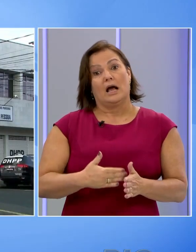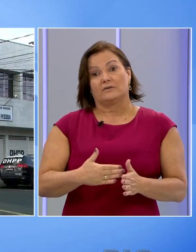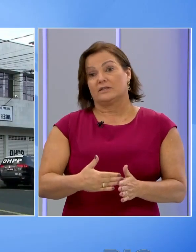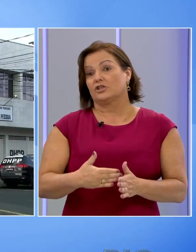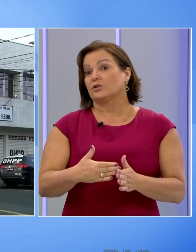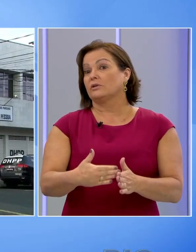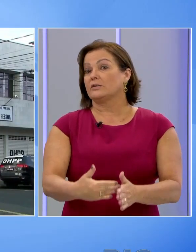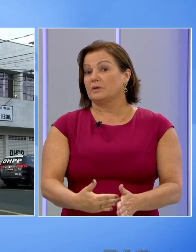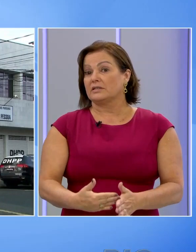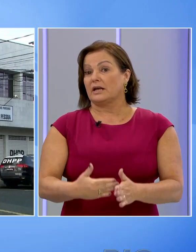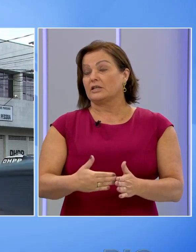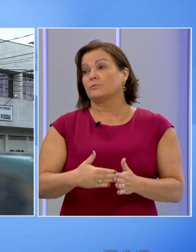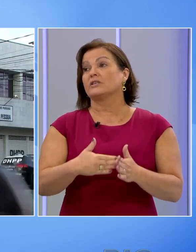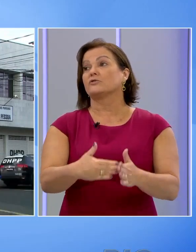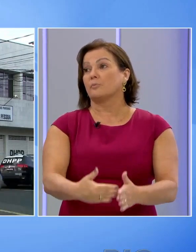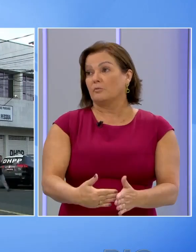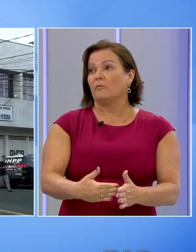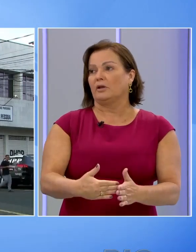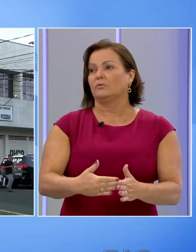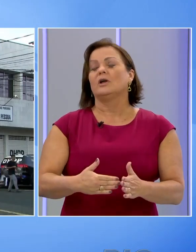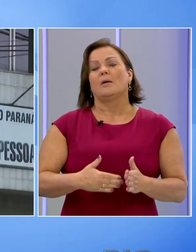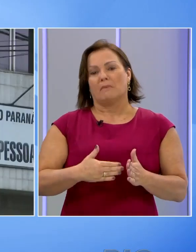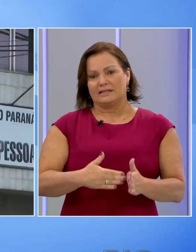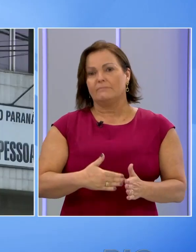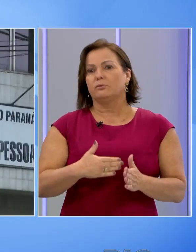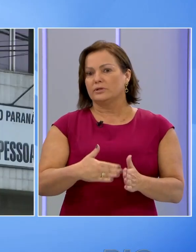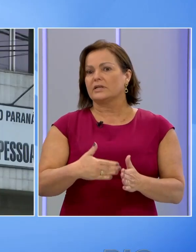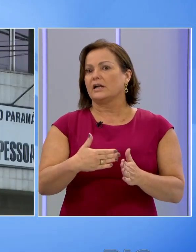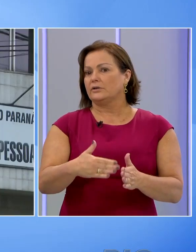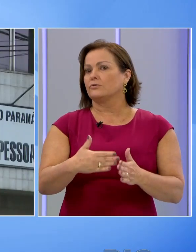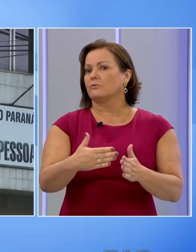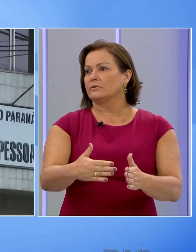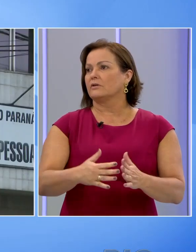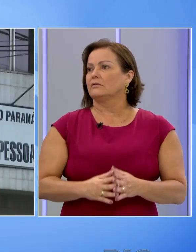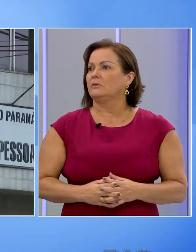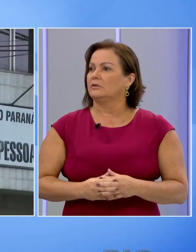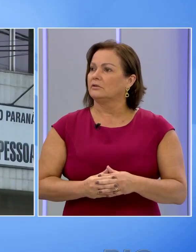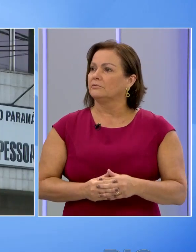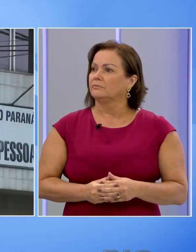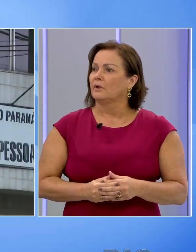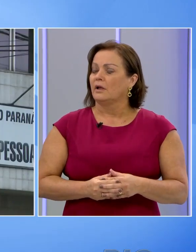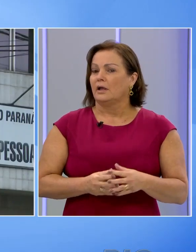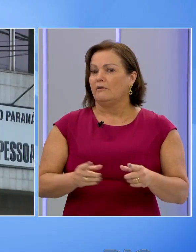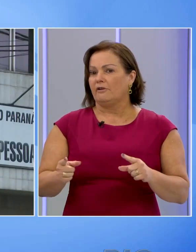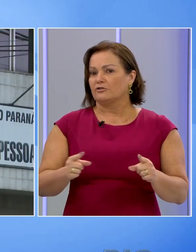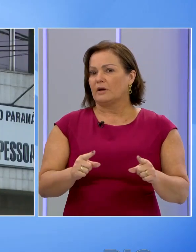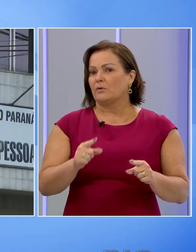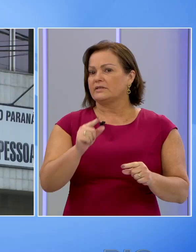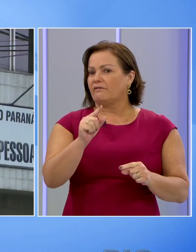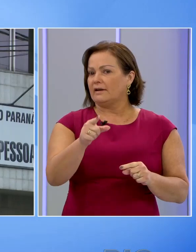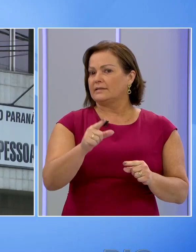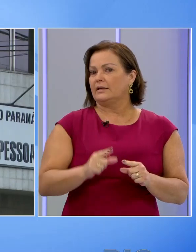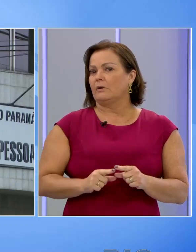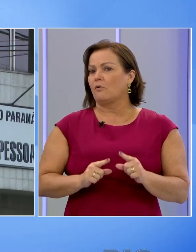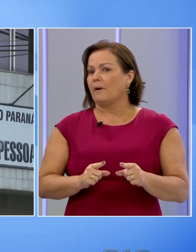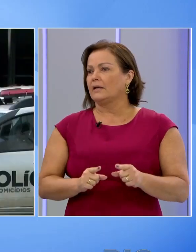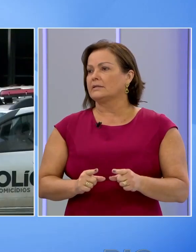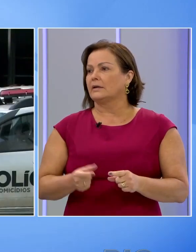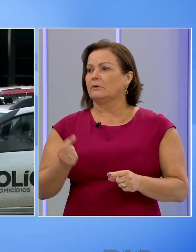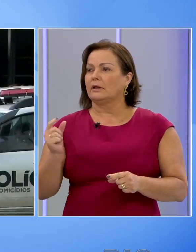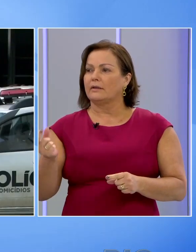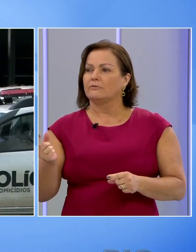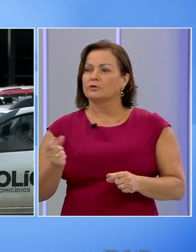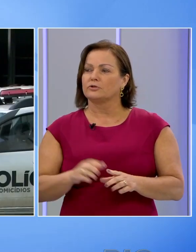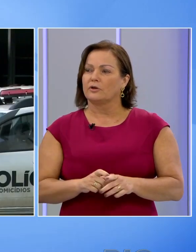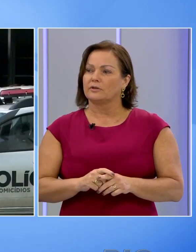resposta. Às vezes, a gente não tem as respostas no primeiro momento, mas se busca isso constantemente. E veja uma coisa, fala-se ali numa